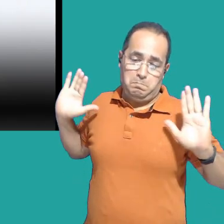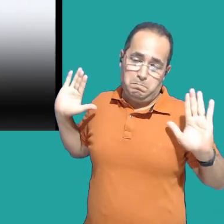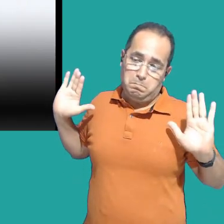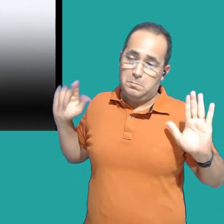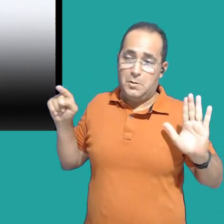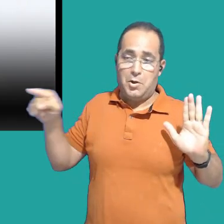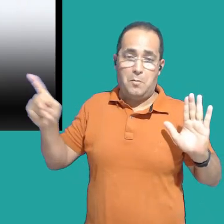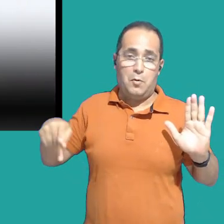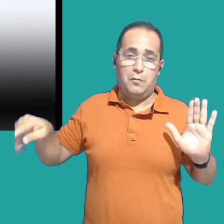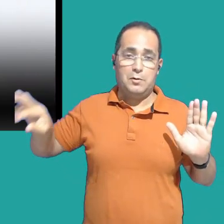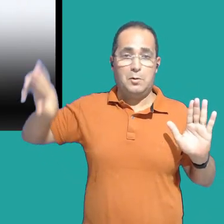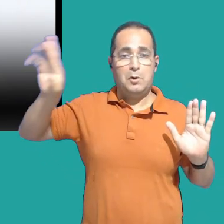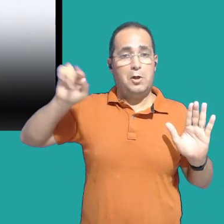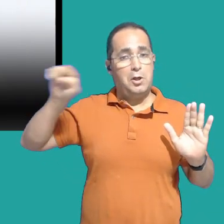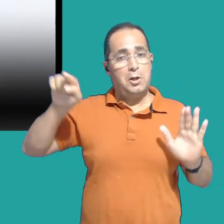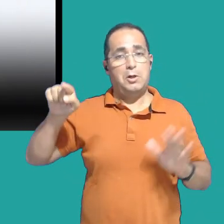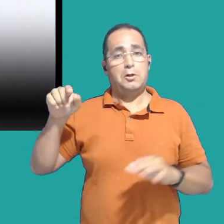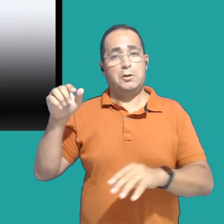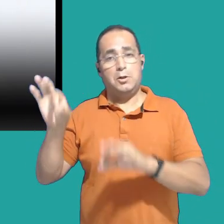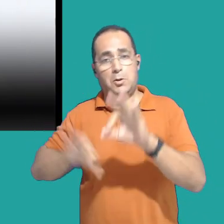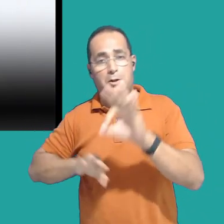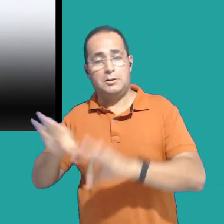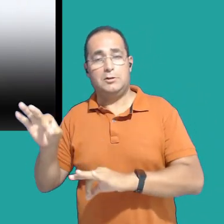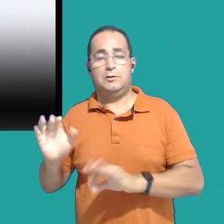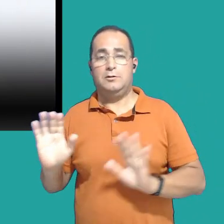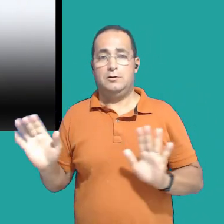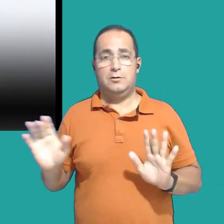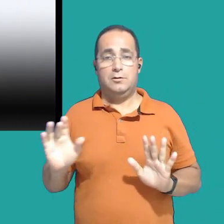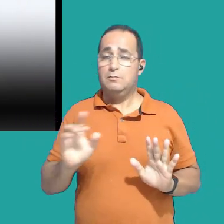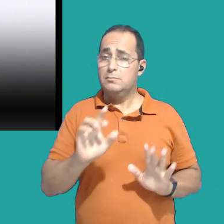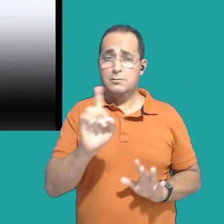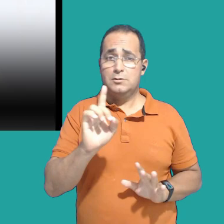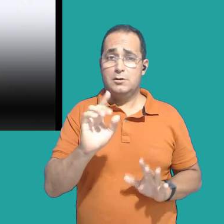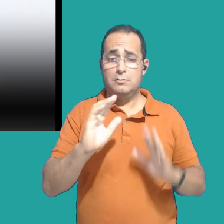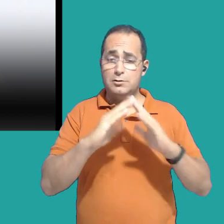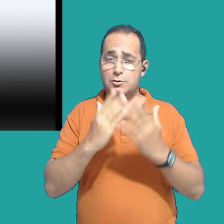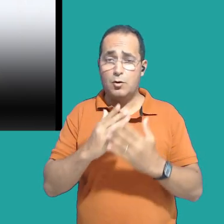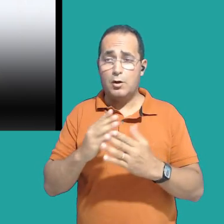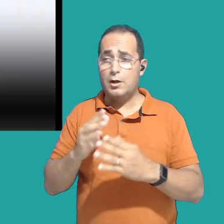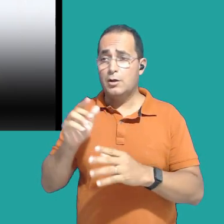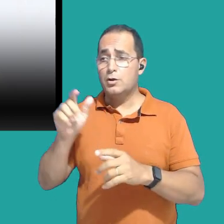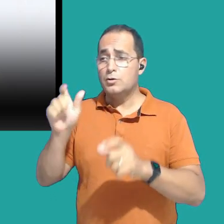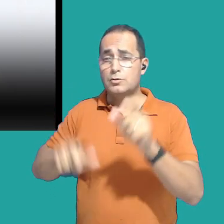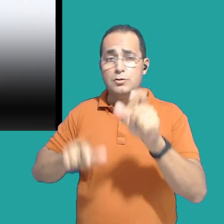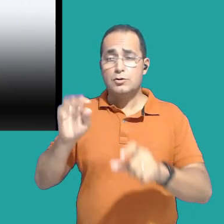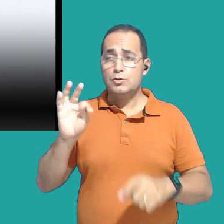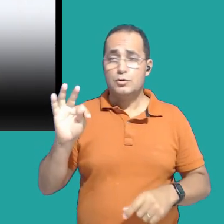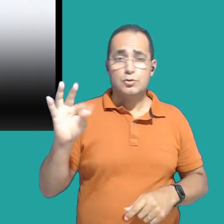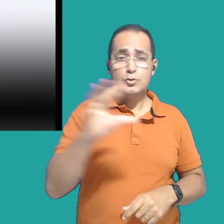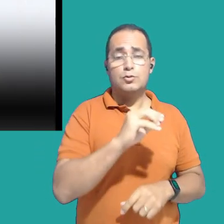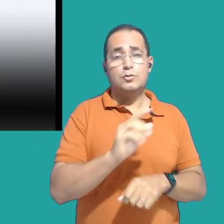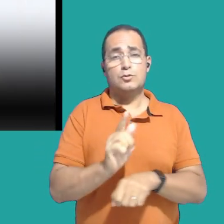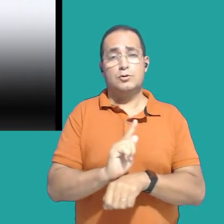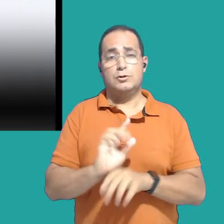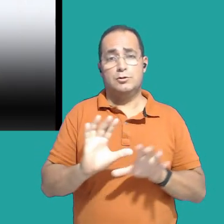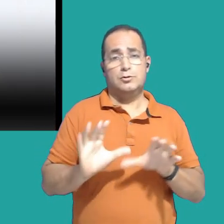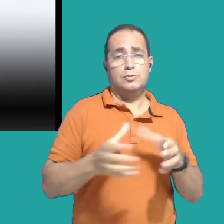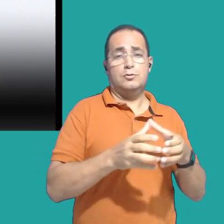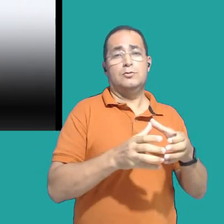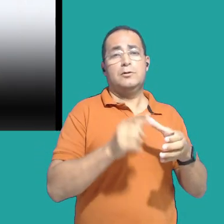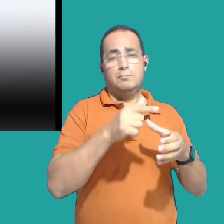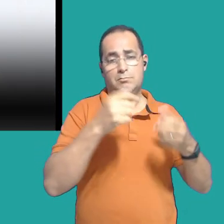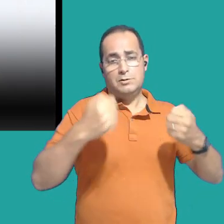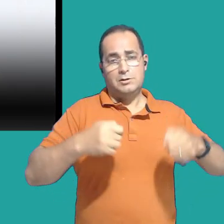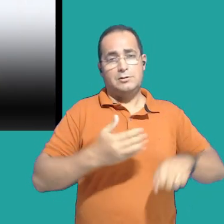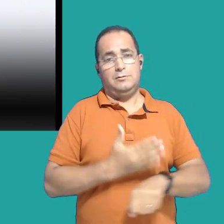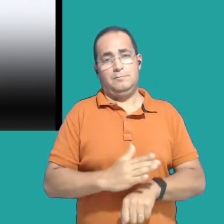a direção da escola, mas a escola é um meio em que todo mundo precisa passar e que faz parte da